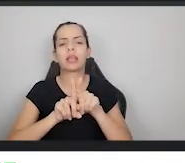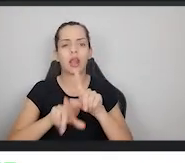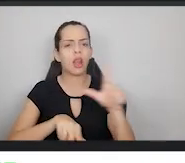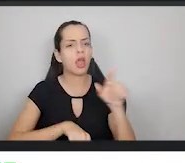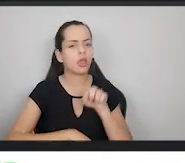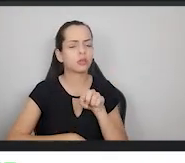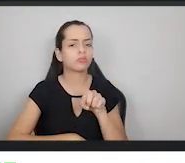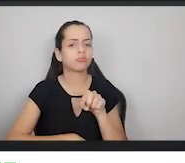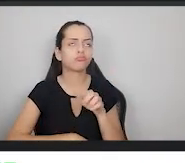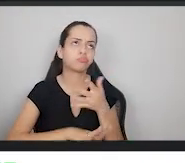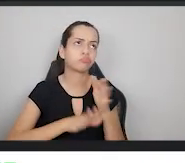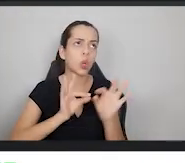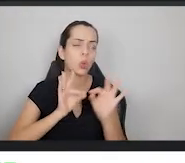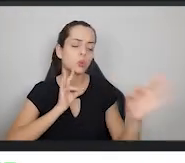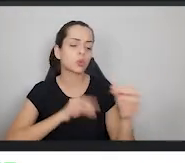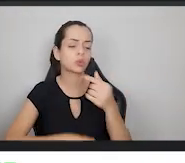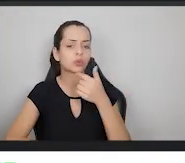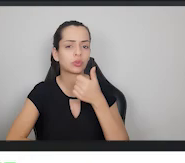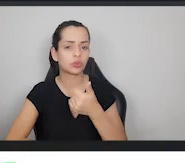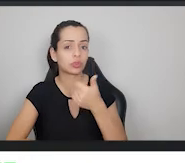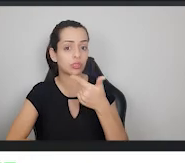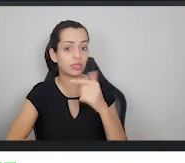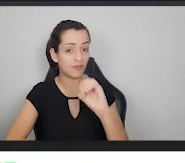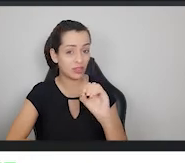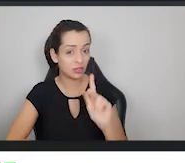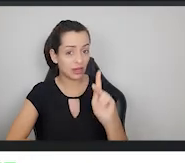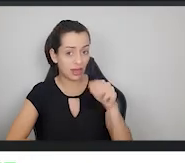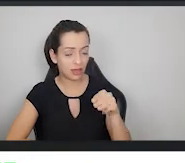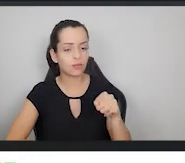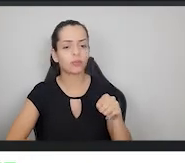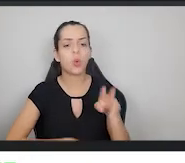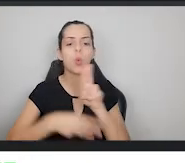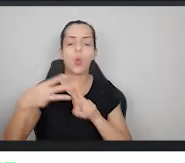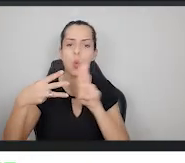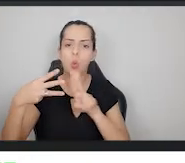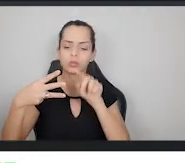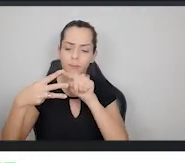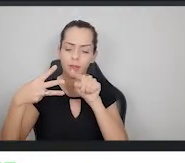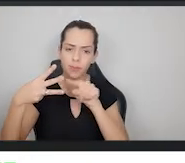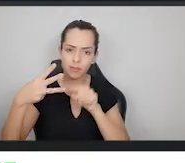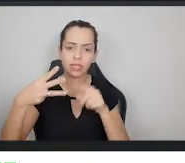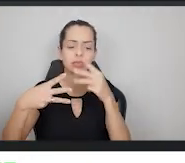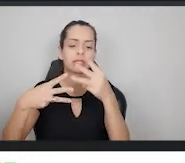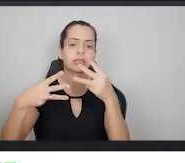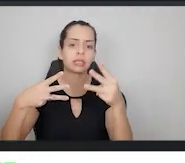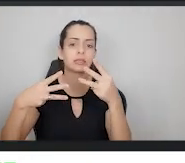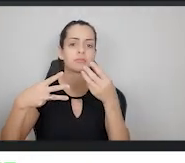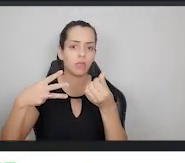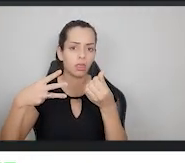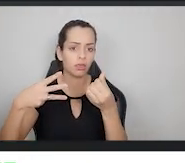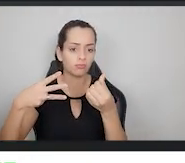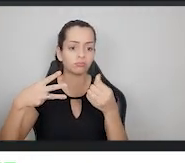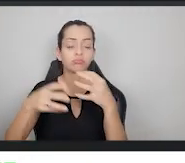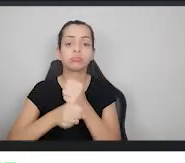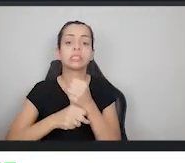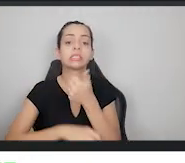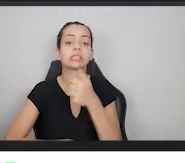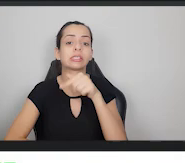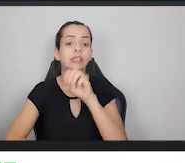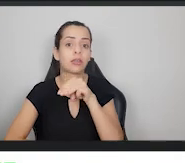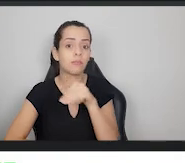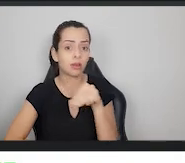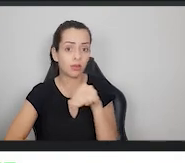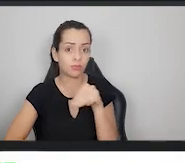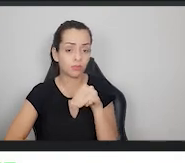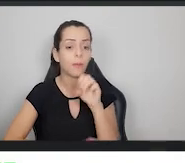eu não faça uma rede 336, sei lá, 300 quilômetros, vou falar de 300, porque nossos alimentadores aqui